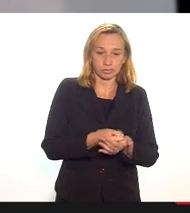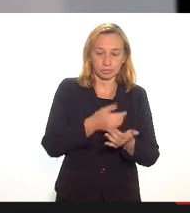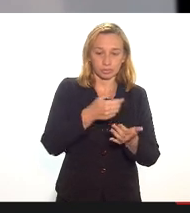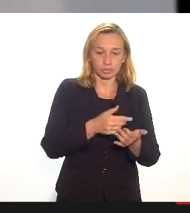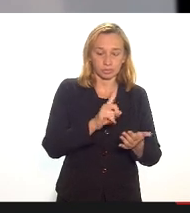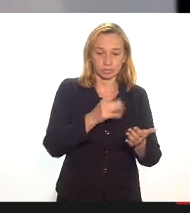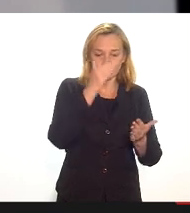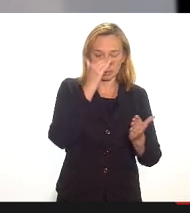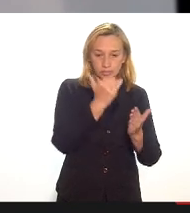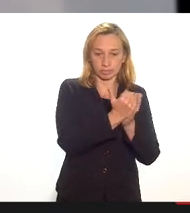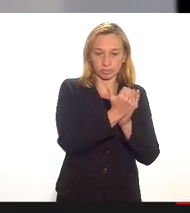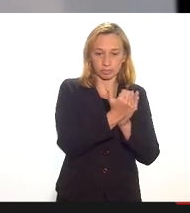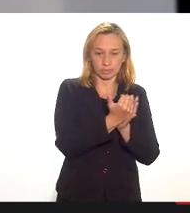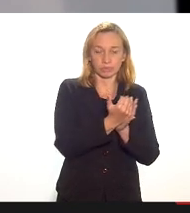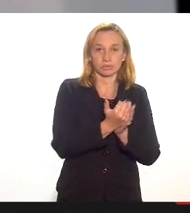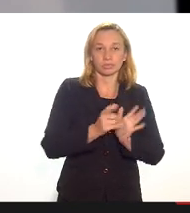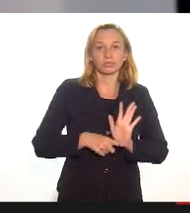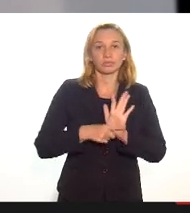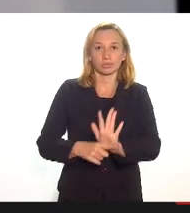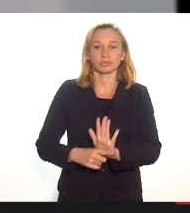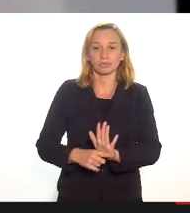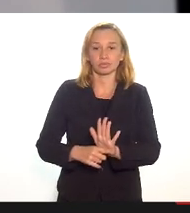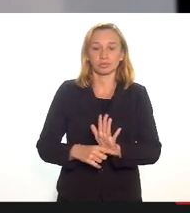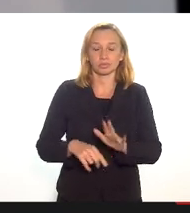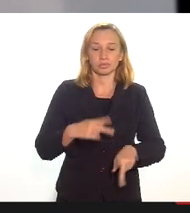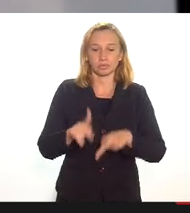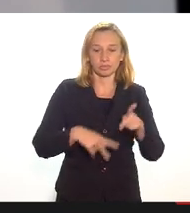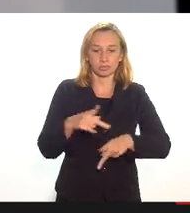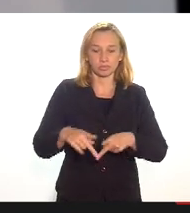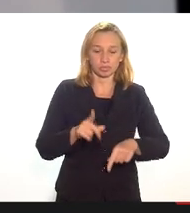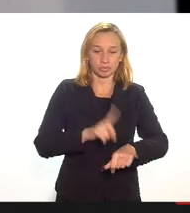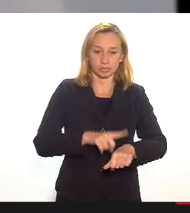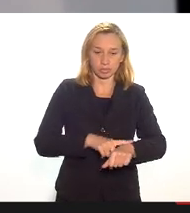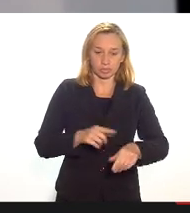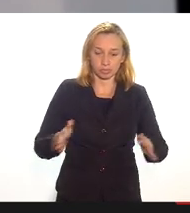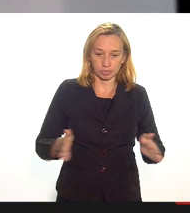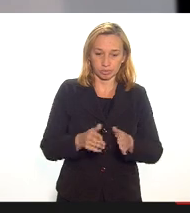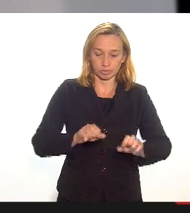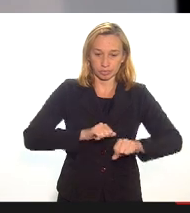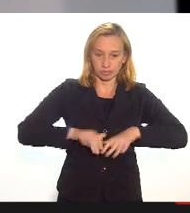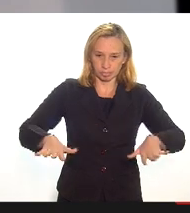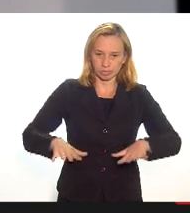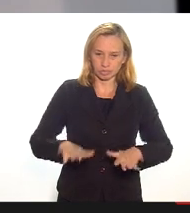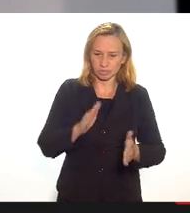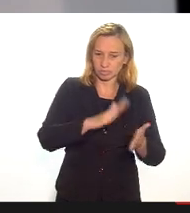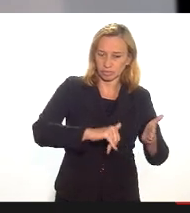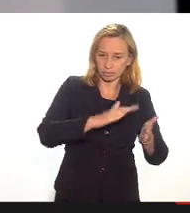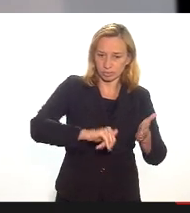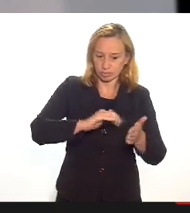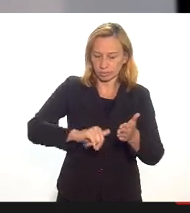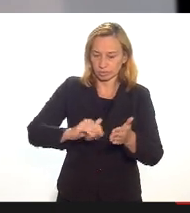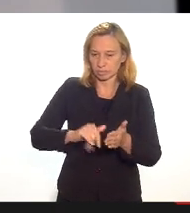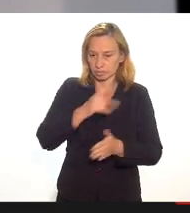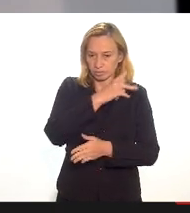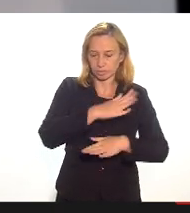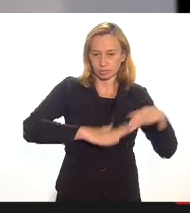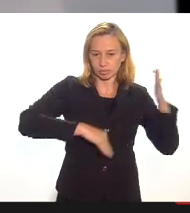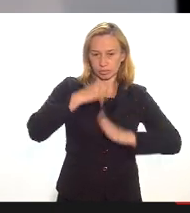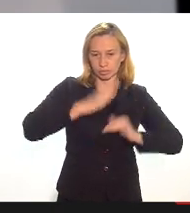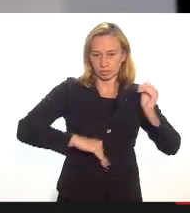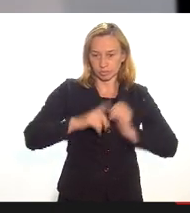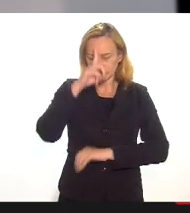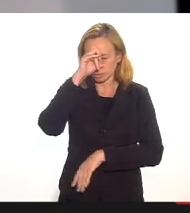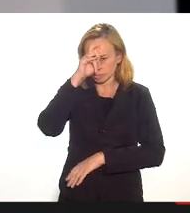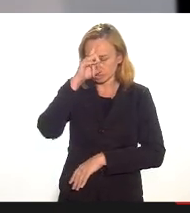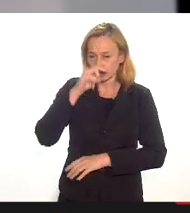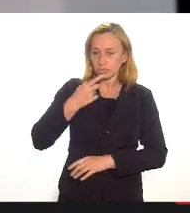para atendimento à população em meio à pandemia, ainda exoneraram profissionais desses hospitais, transferiram profissionais. Eu fui